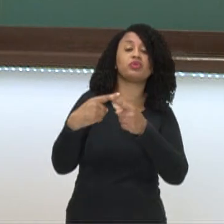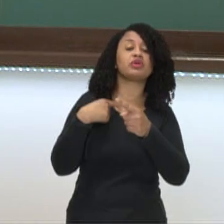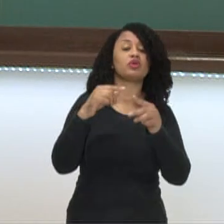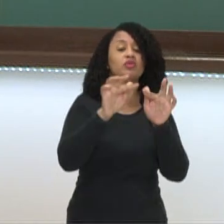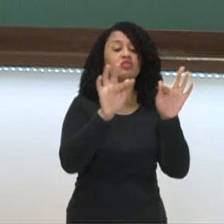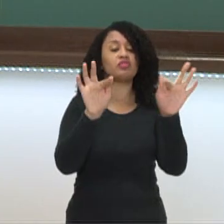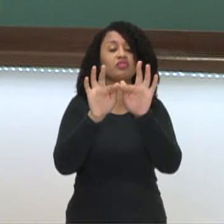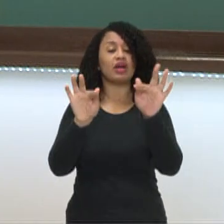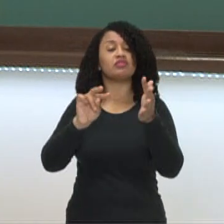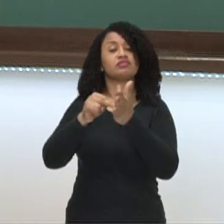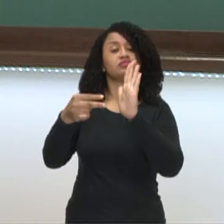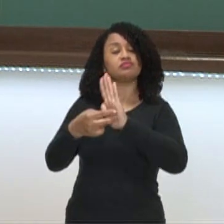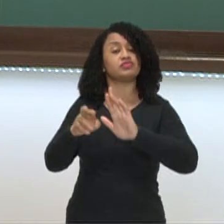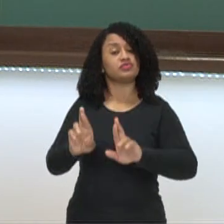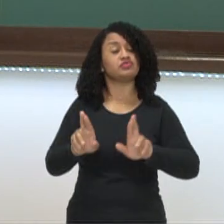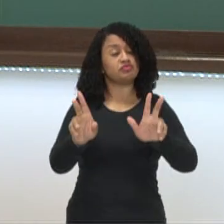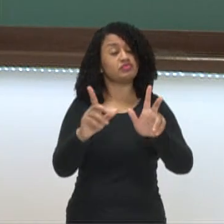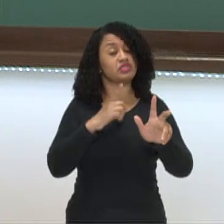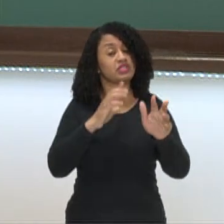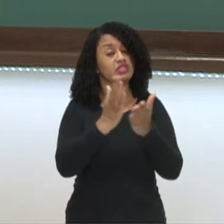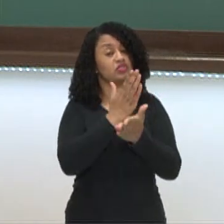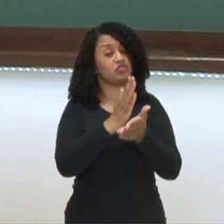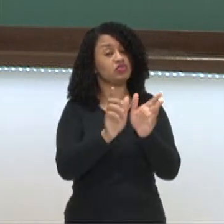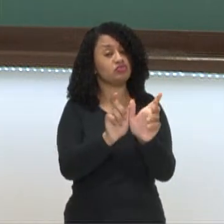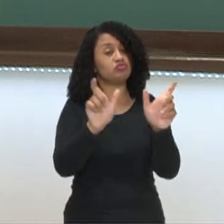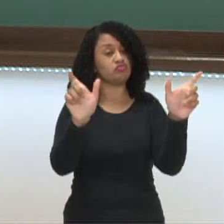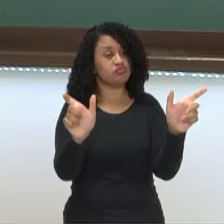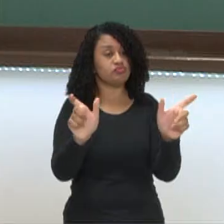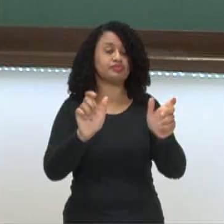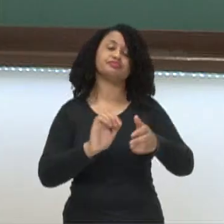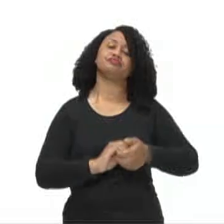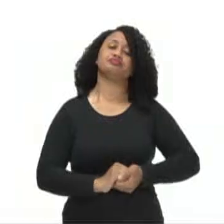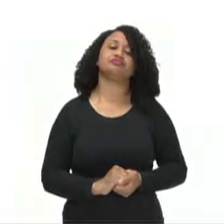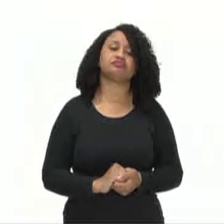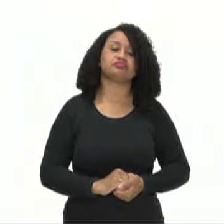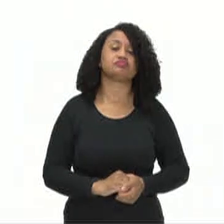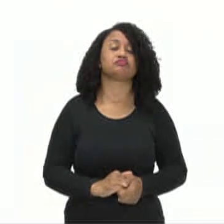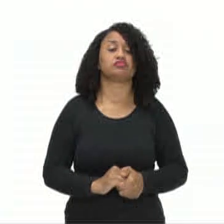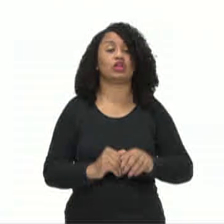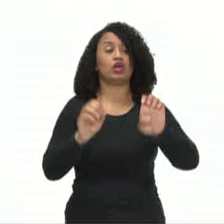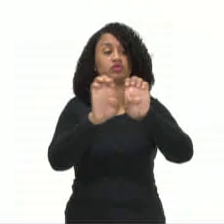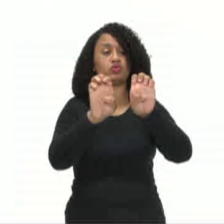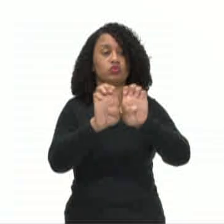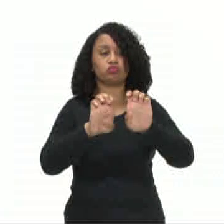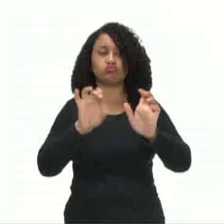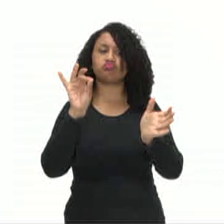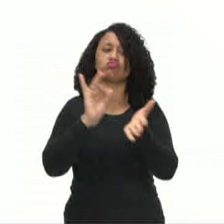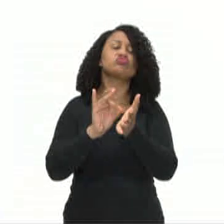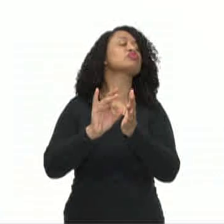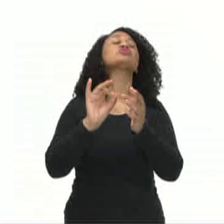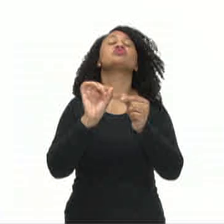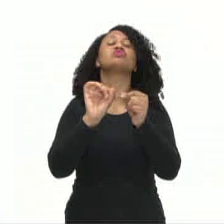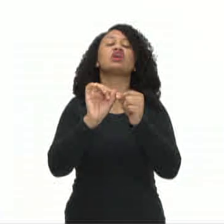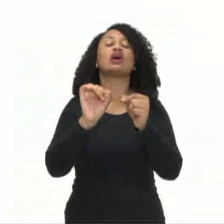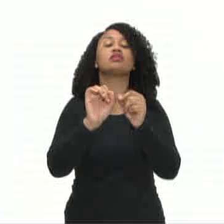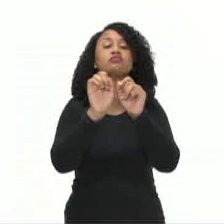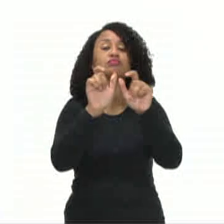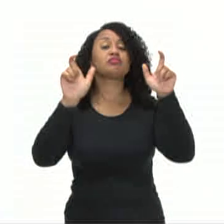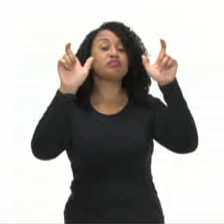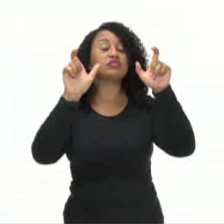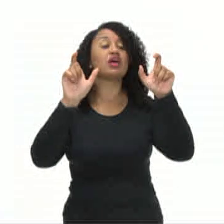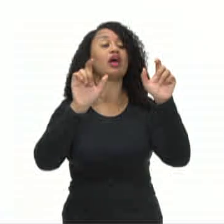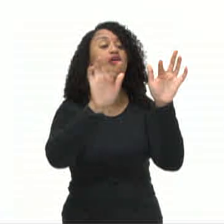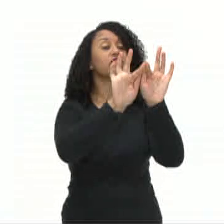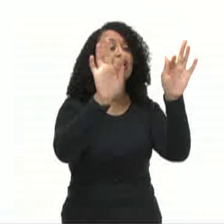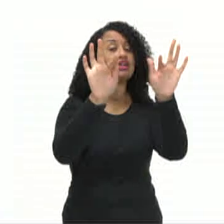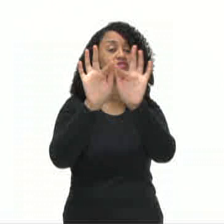dois sentidos quando dividimos a frase. A estruturação original garante maior destaque para cada